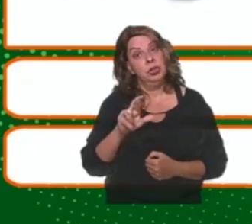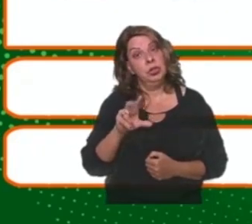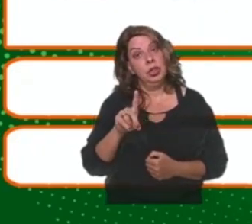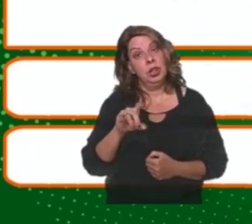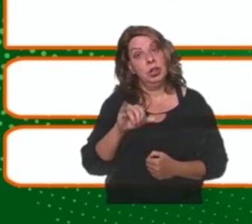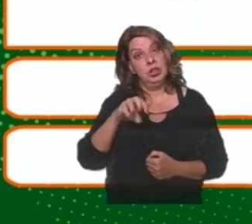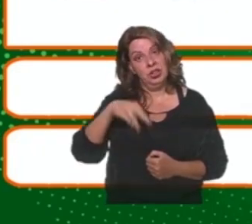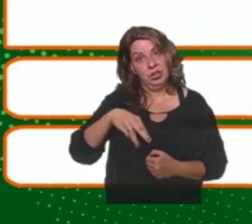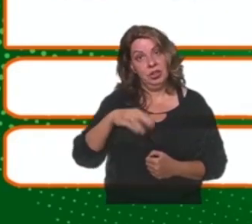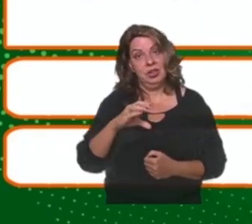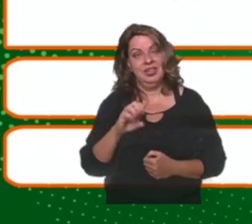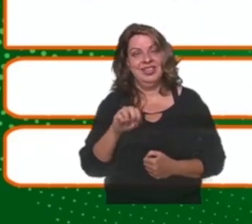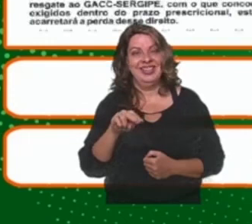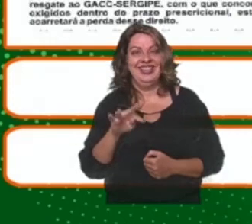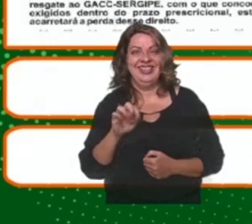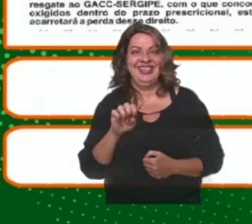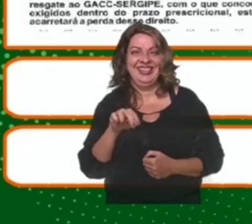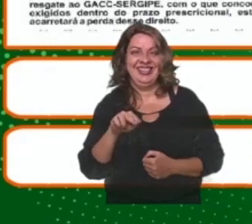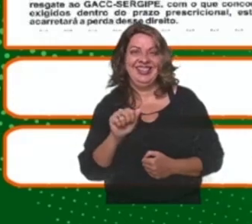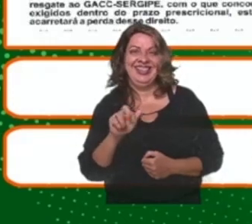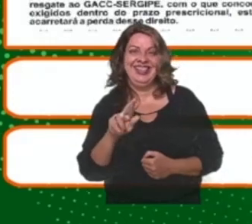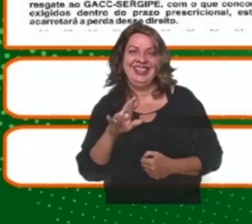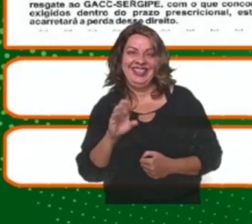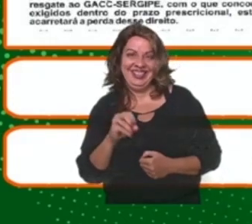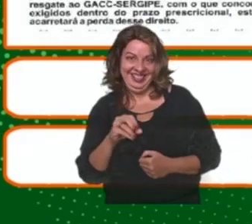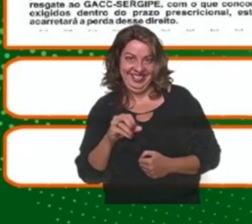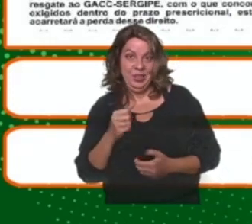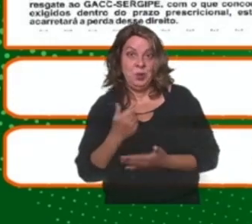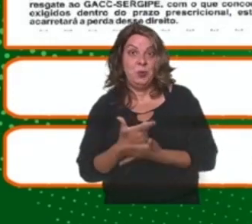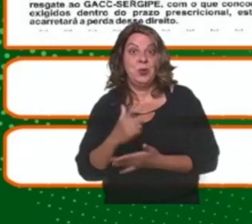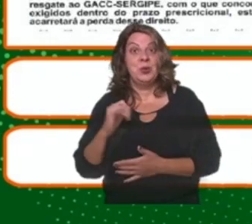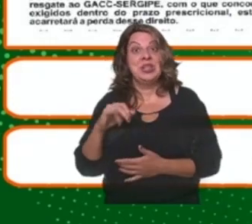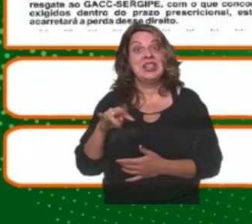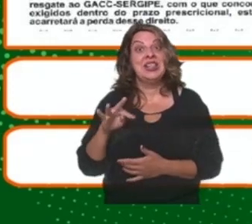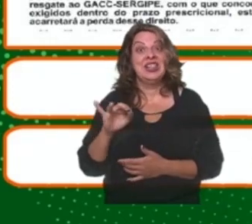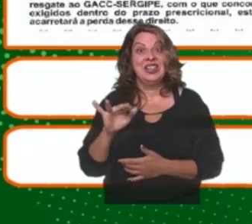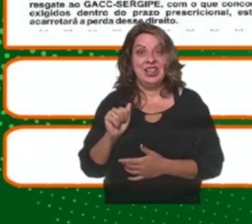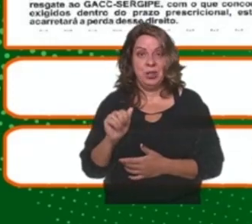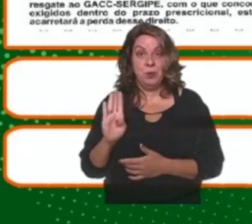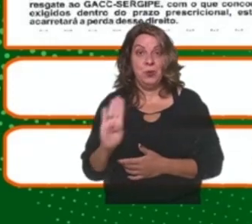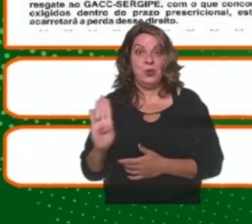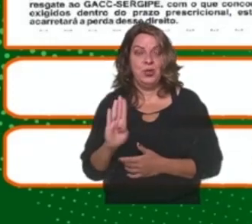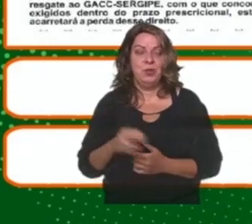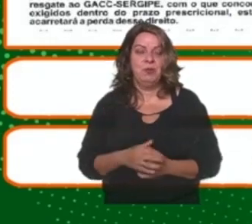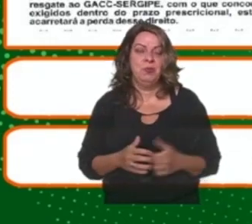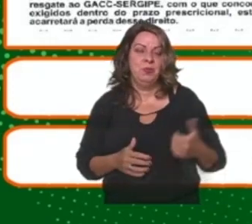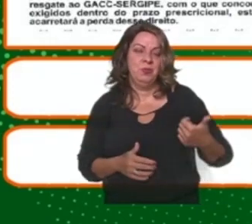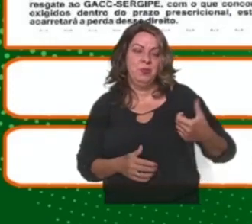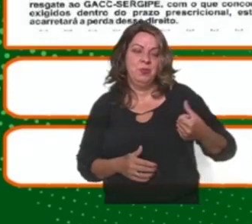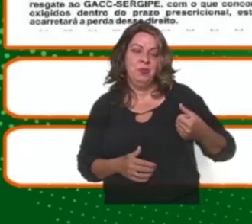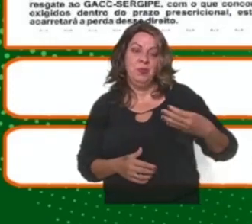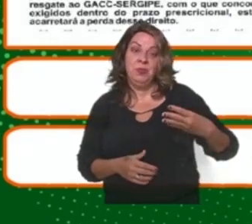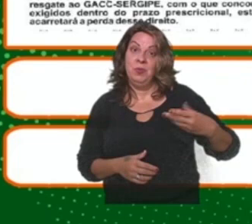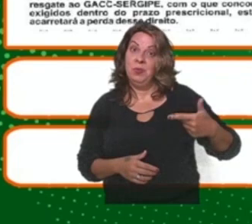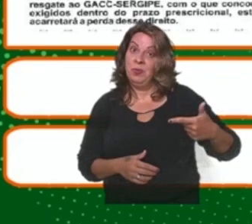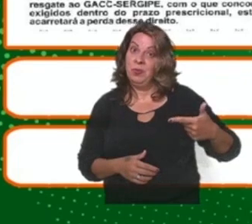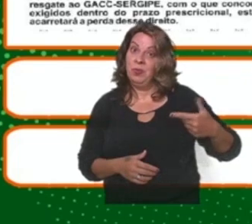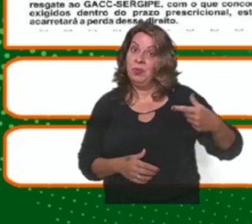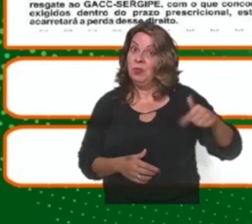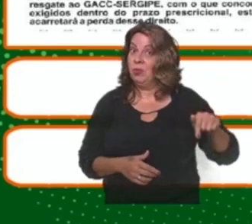da Santa Gleide, Regional Bugio aí, olha só. Tenho aqui um